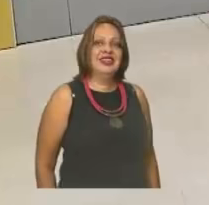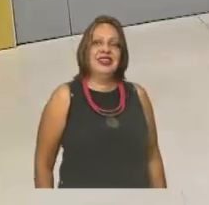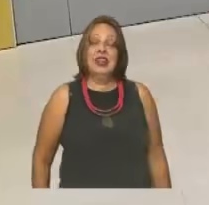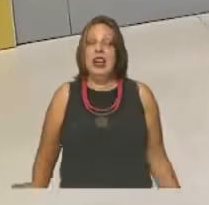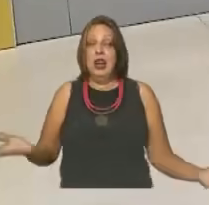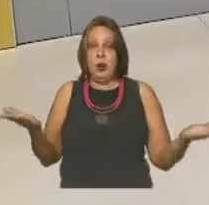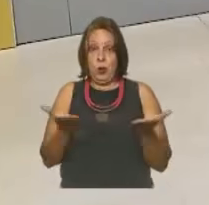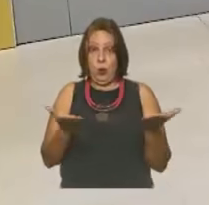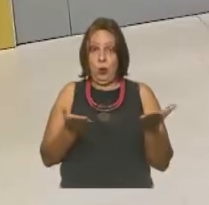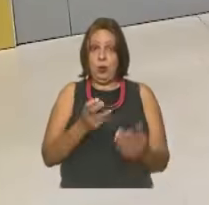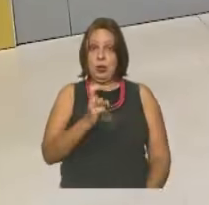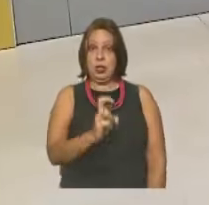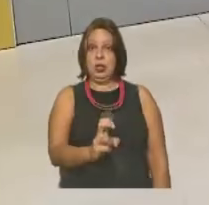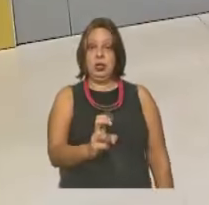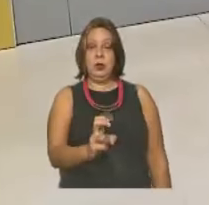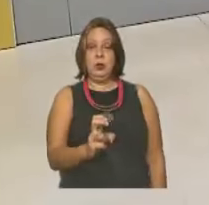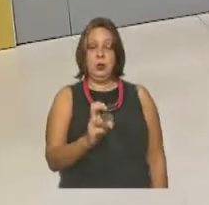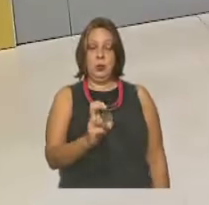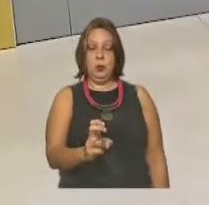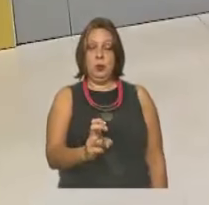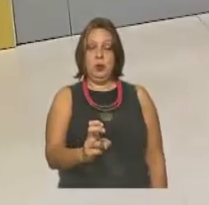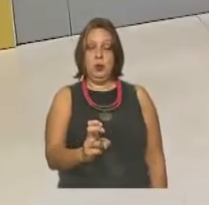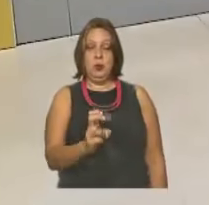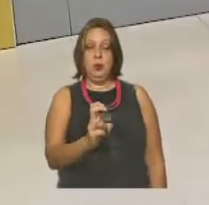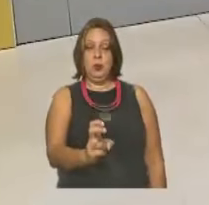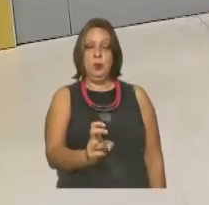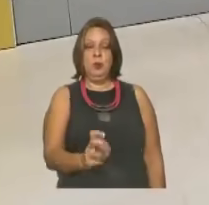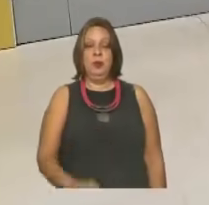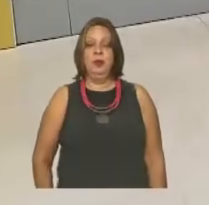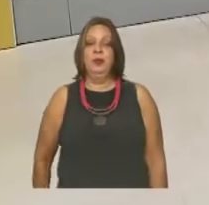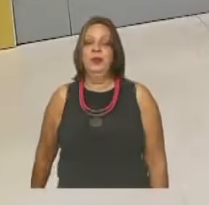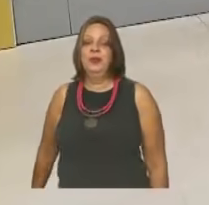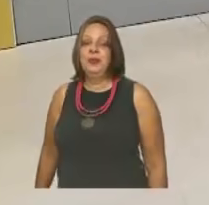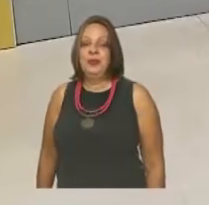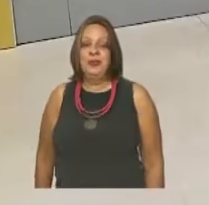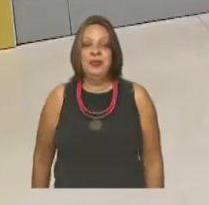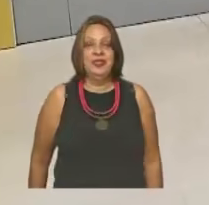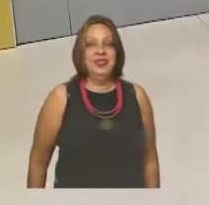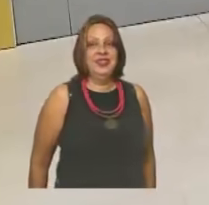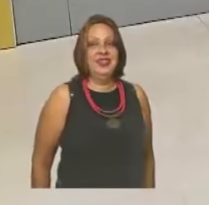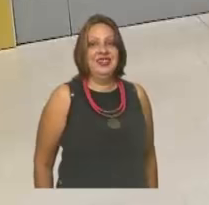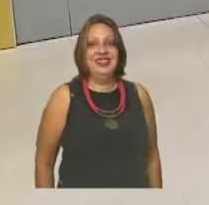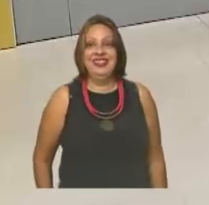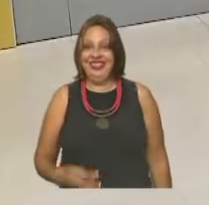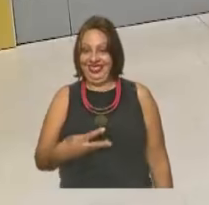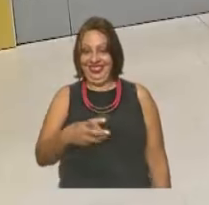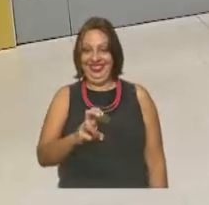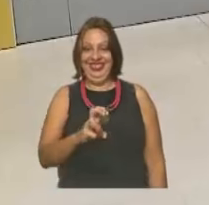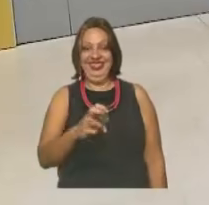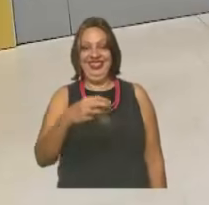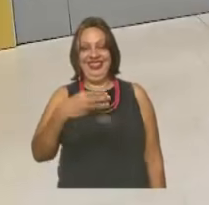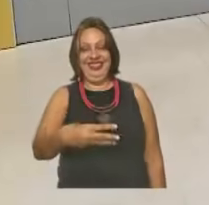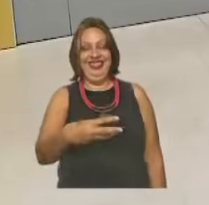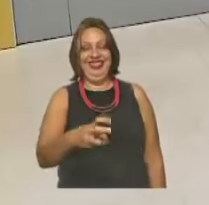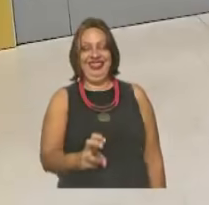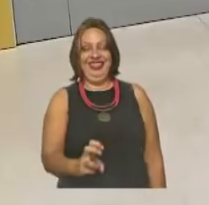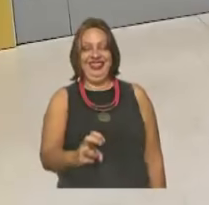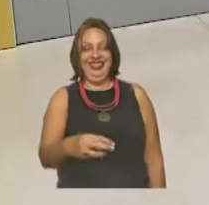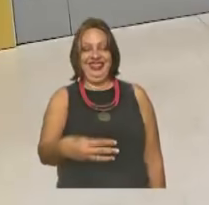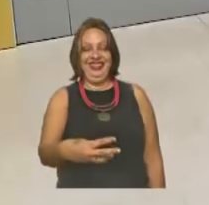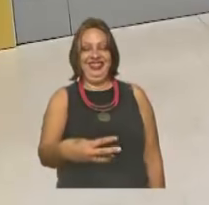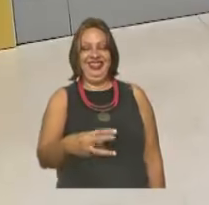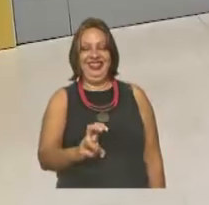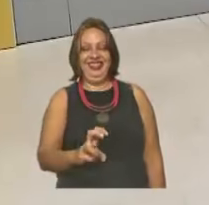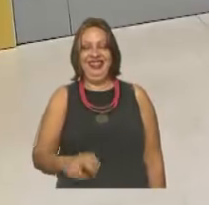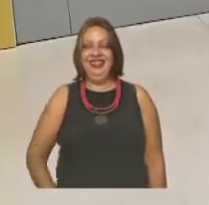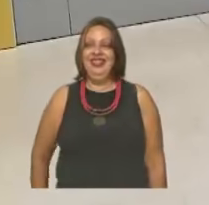E agora, número 5, 5, 5 é a bolinha da vez. Sobe também número 35,